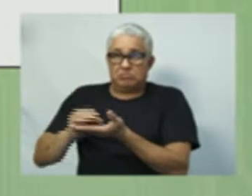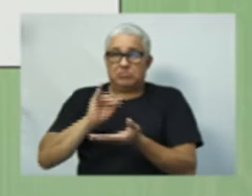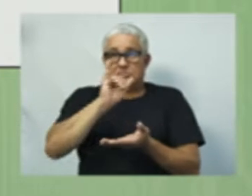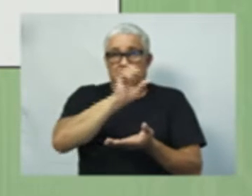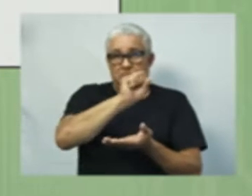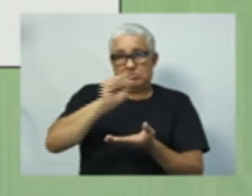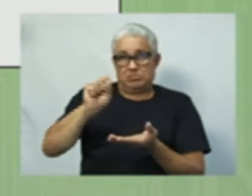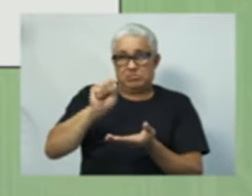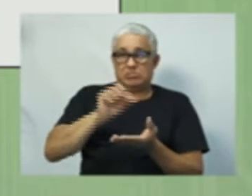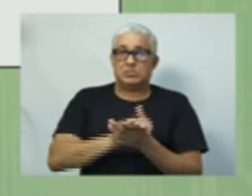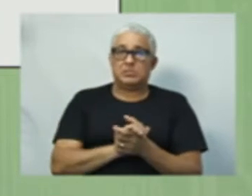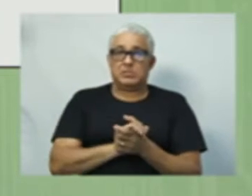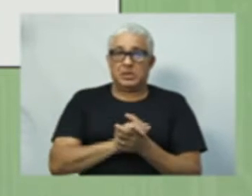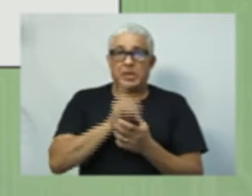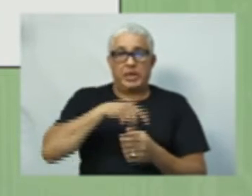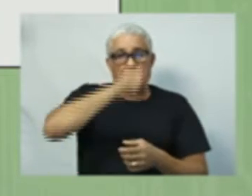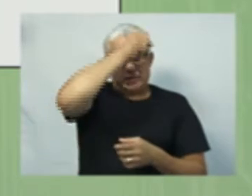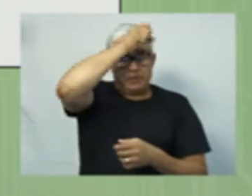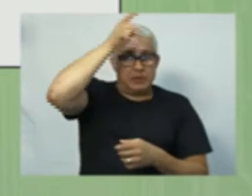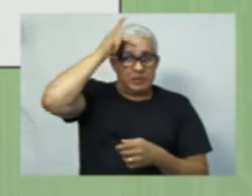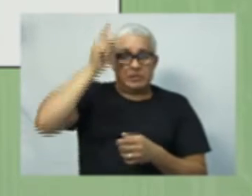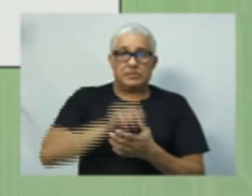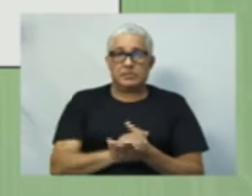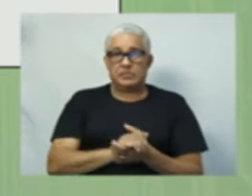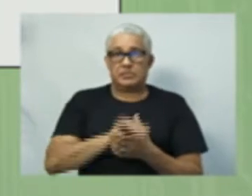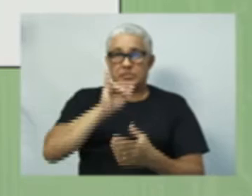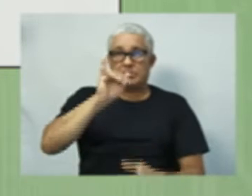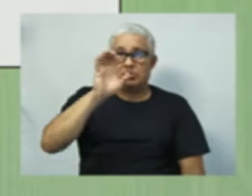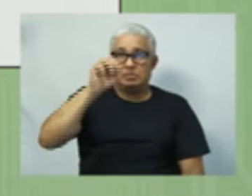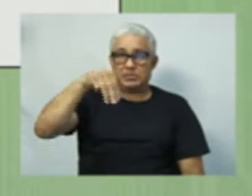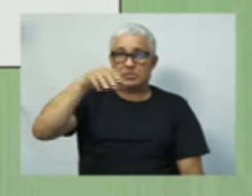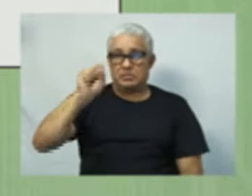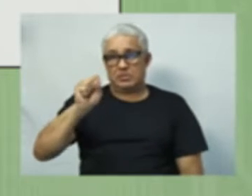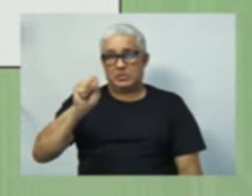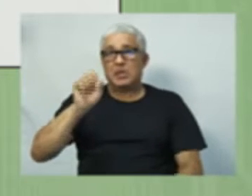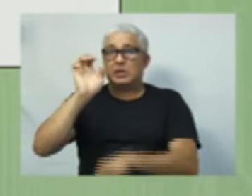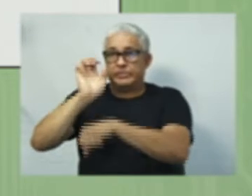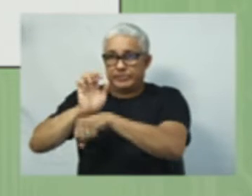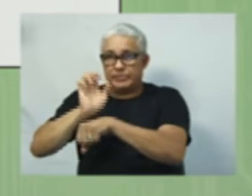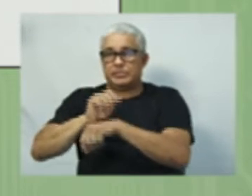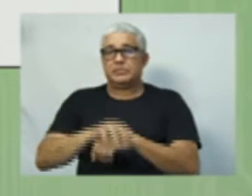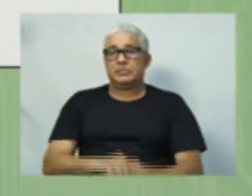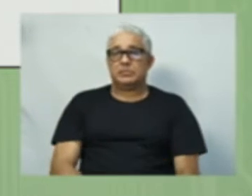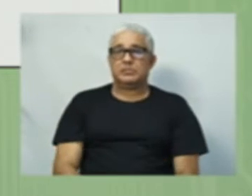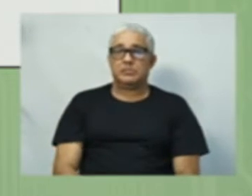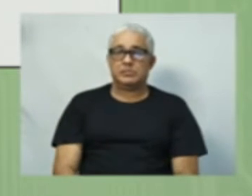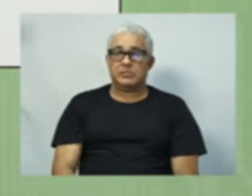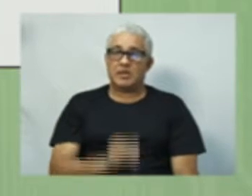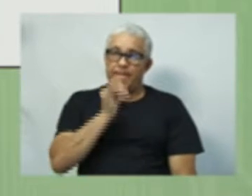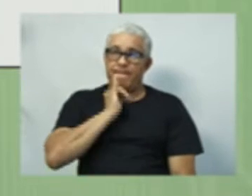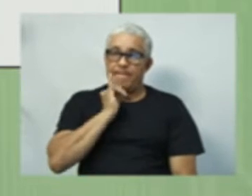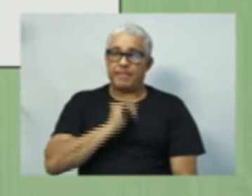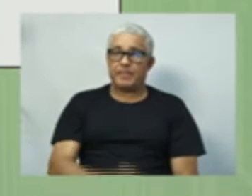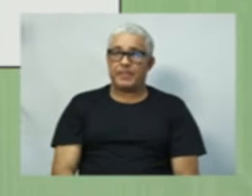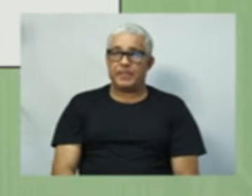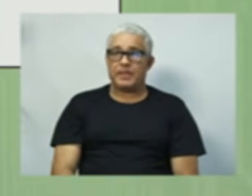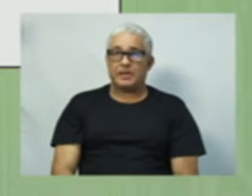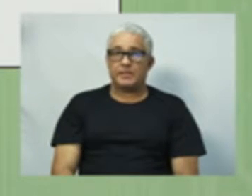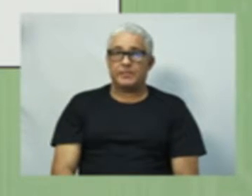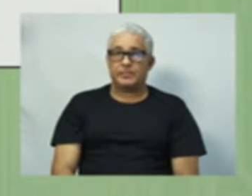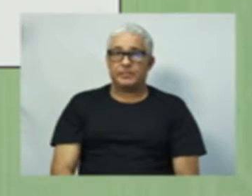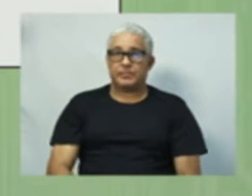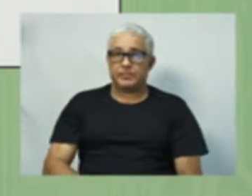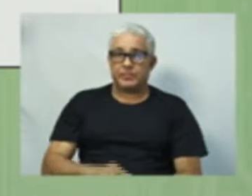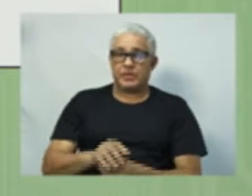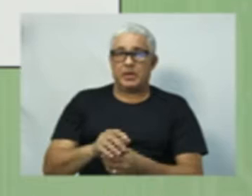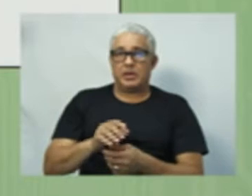ISS, os municípios. E do caso do ICMS, os estados. E, por exemplo, o imposto sobre